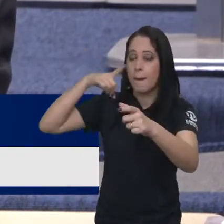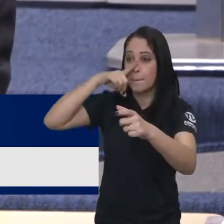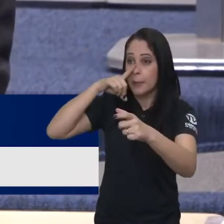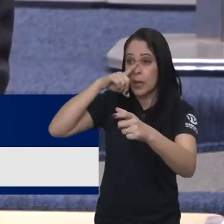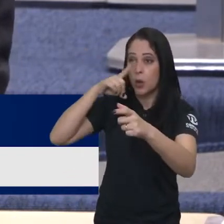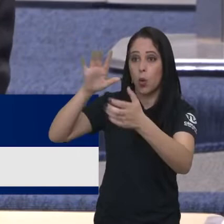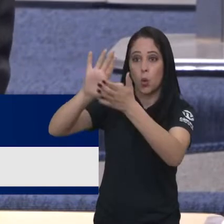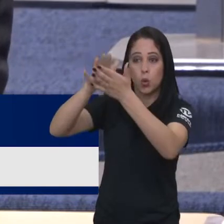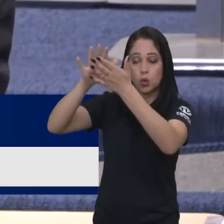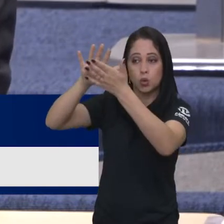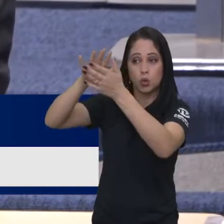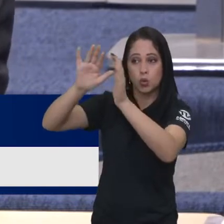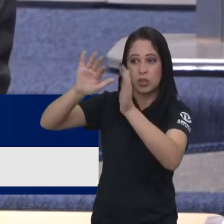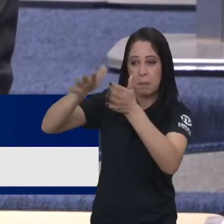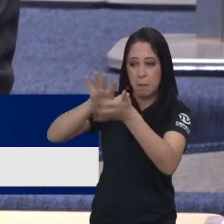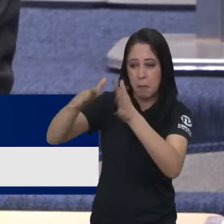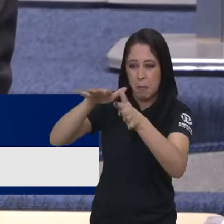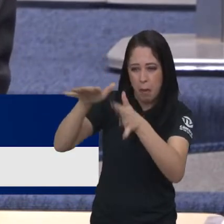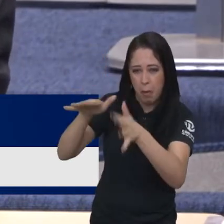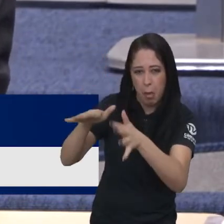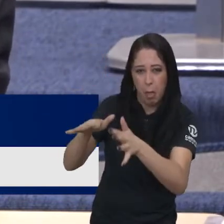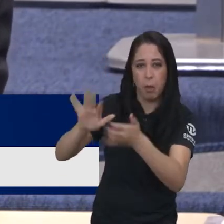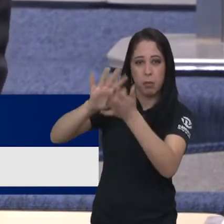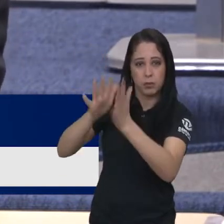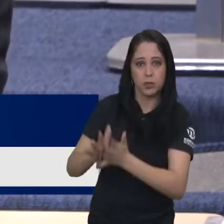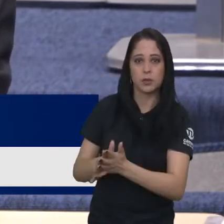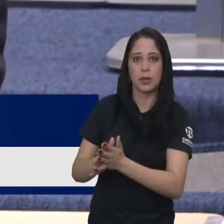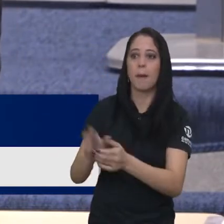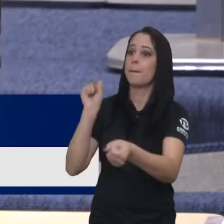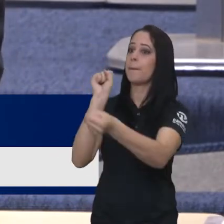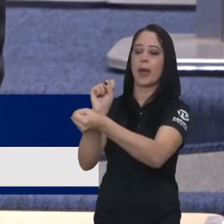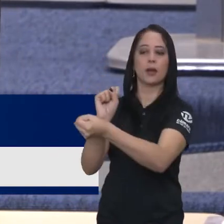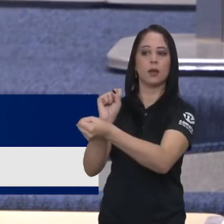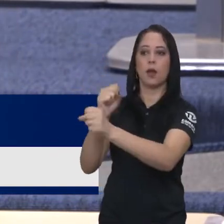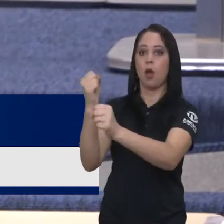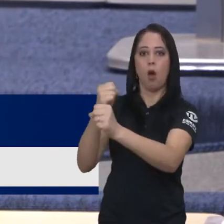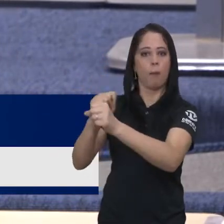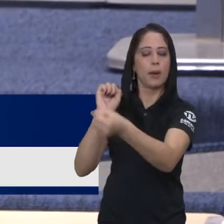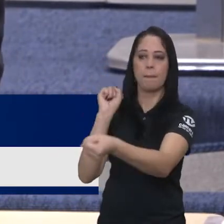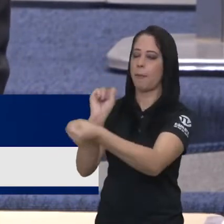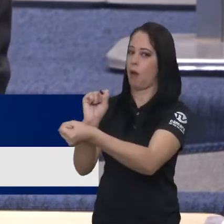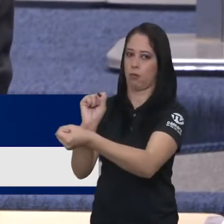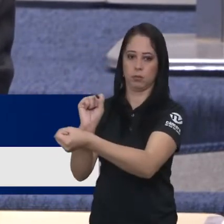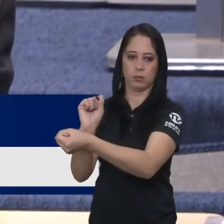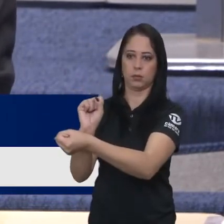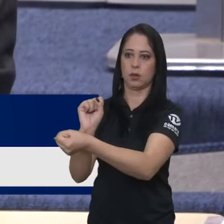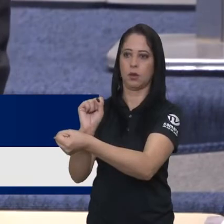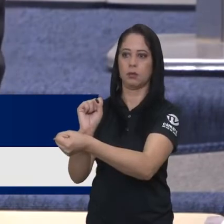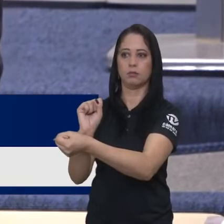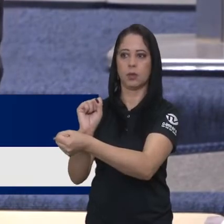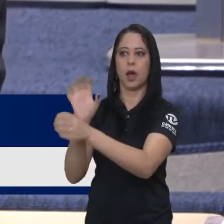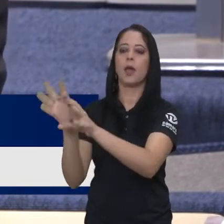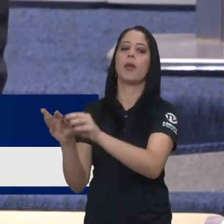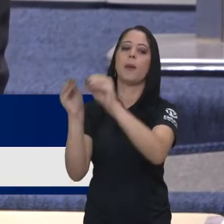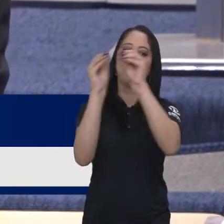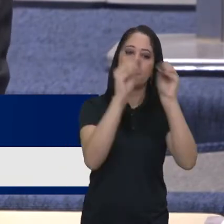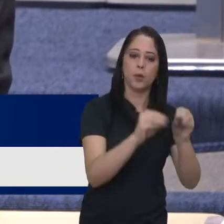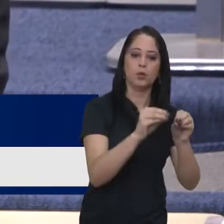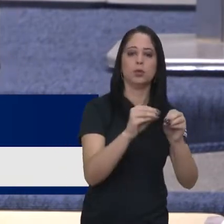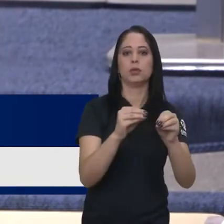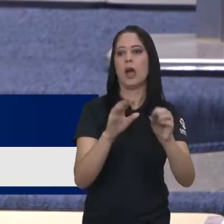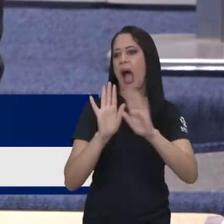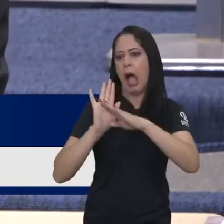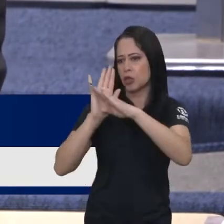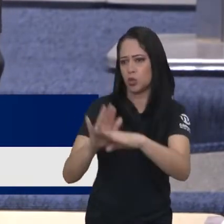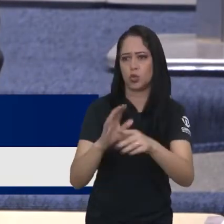tem que remover a pessoa, parar a obra e remover a pessoa, enquanto se discute se tem risco ou não. Em caso de dúvida, remove a pessoa, dá anteparo para a